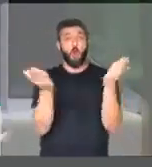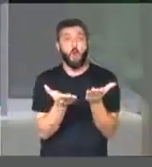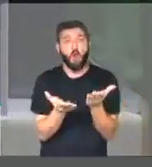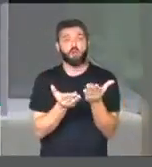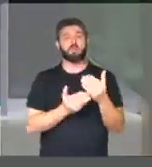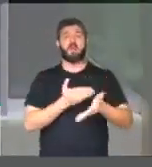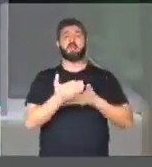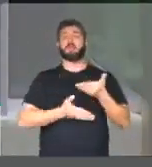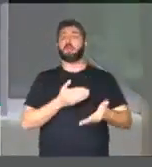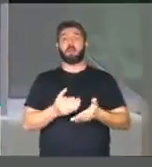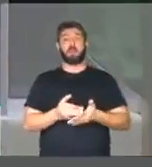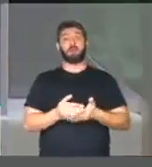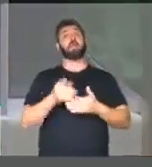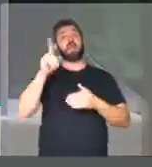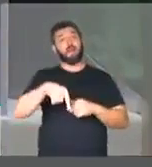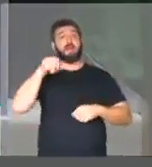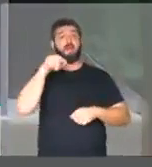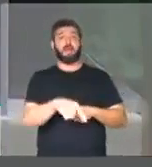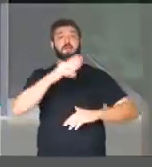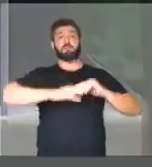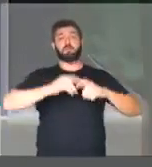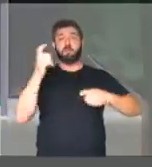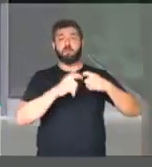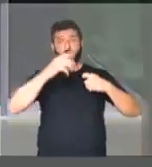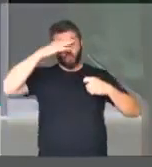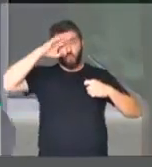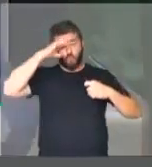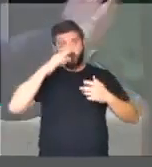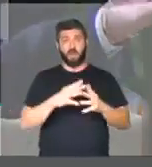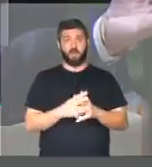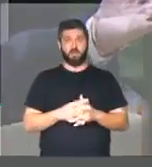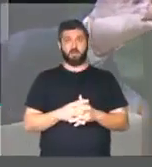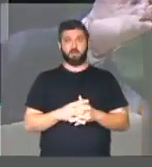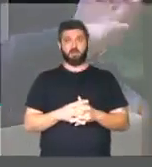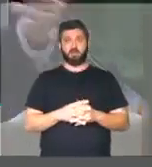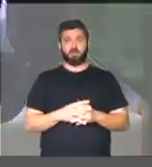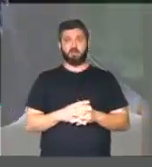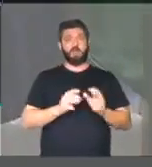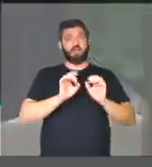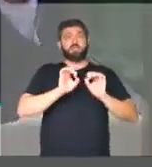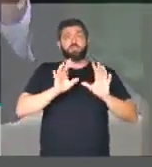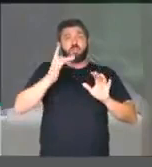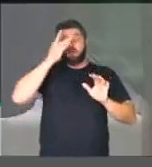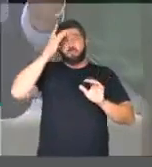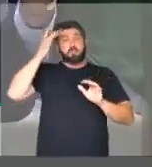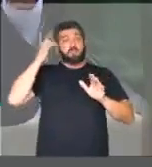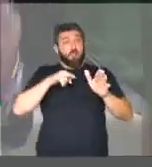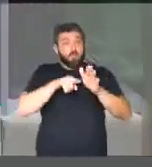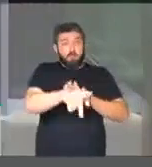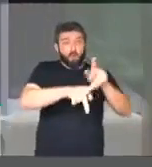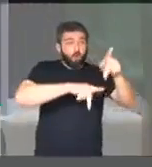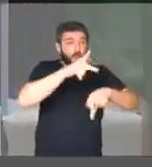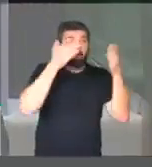são atendidos por estes profissionais. E basta que as pessoas perguntem ao